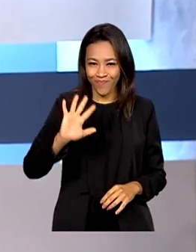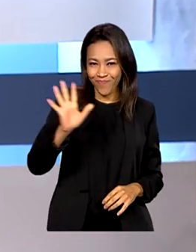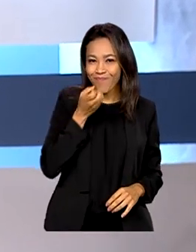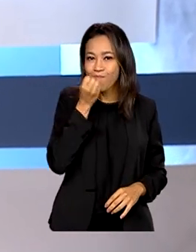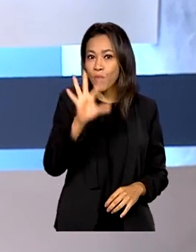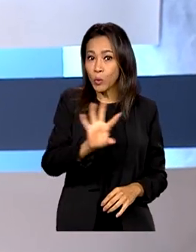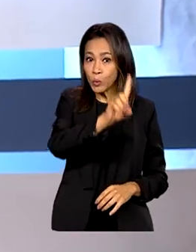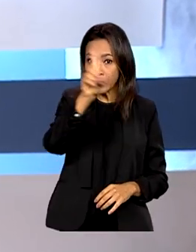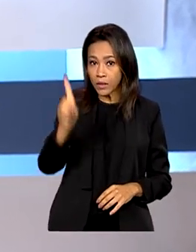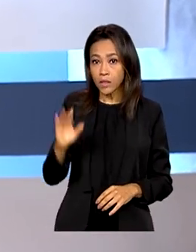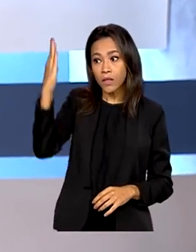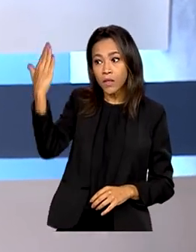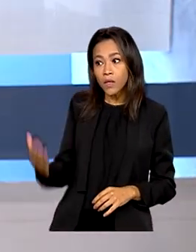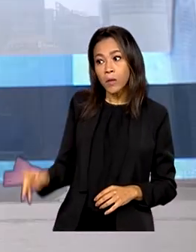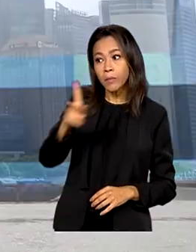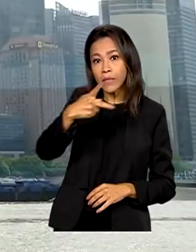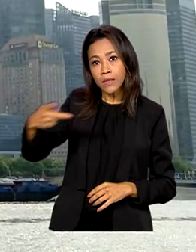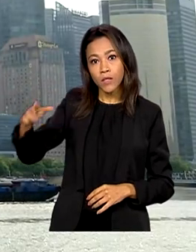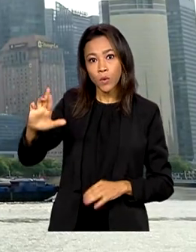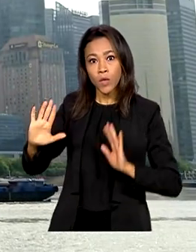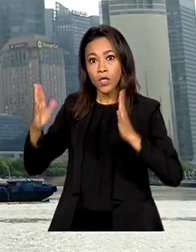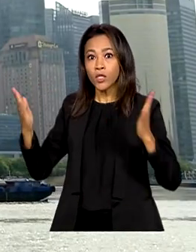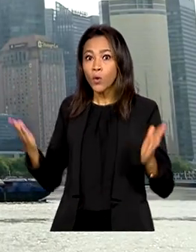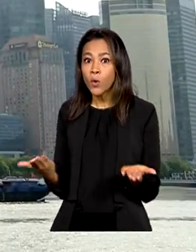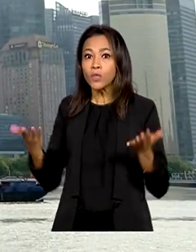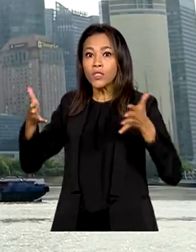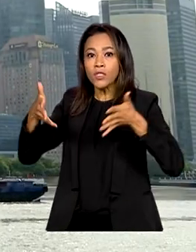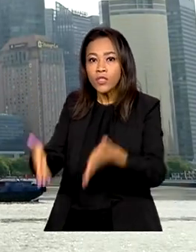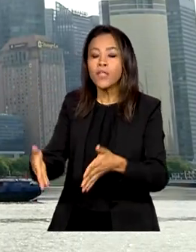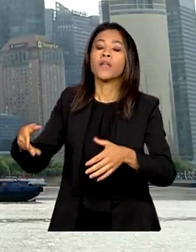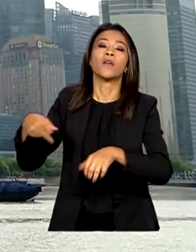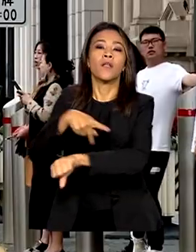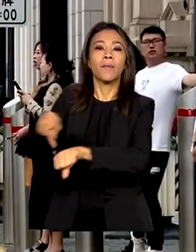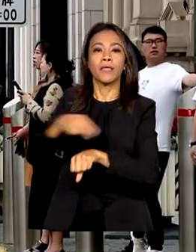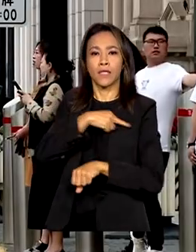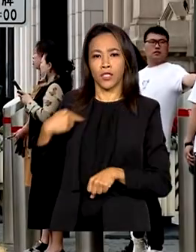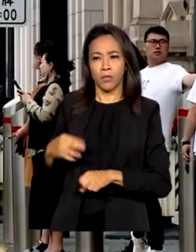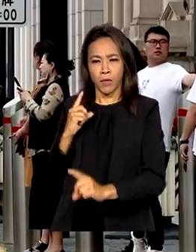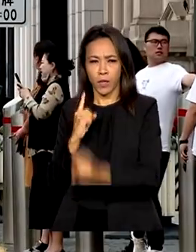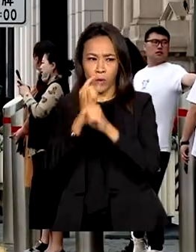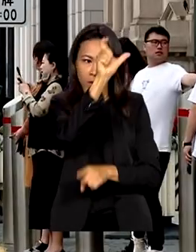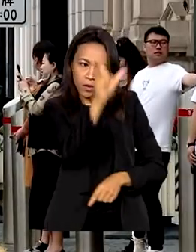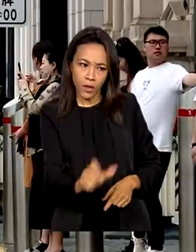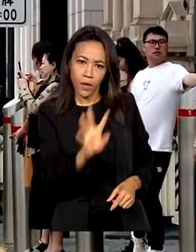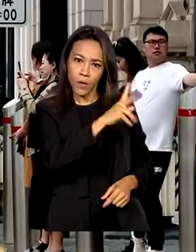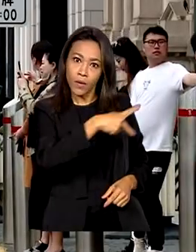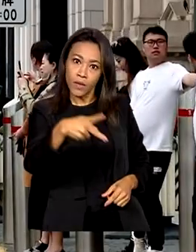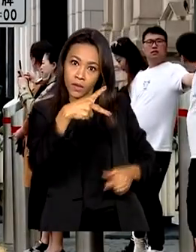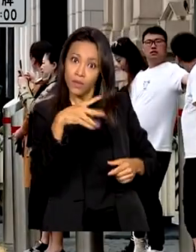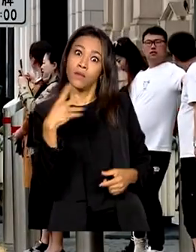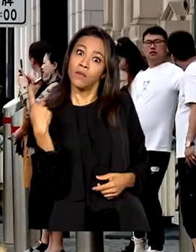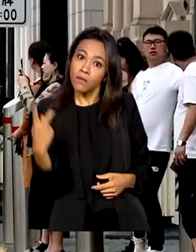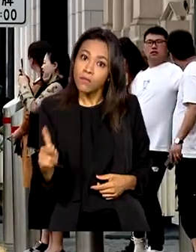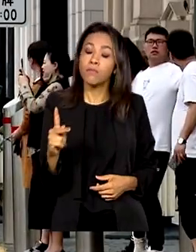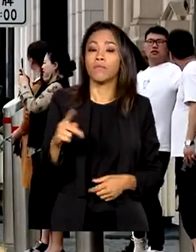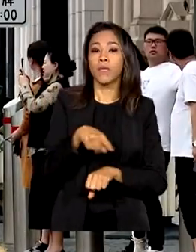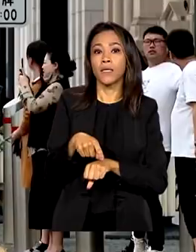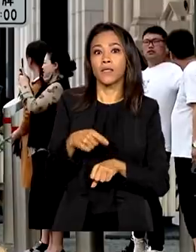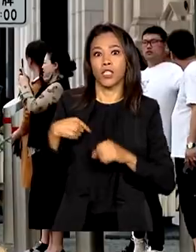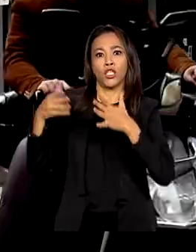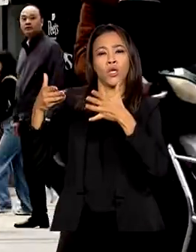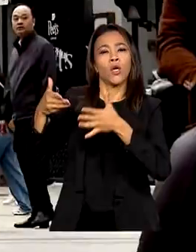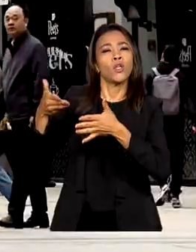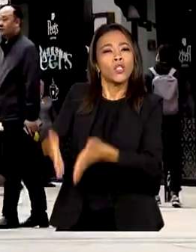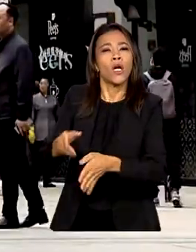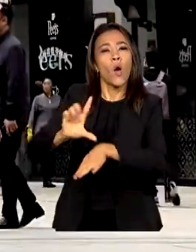Olá, bom dia. Presidente Lula chega hoje à China para encontro com o líder Xi Jinping. O desembarque está previsto para as 11